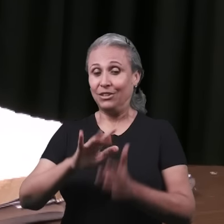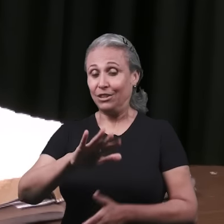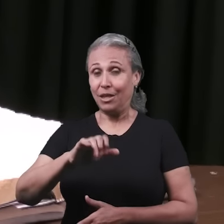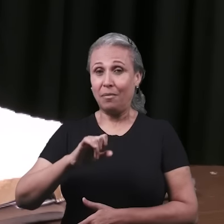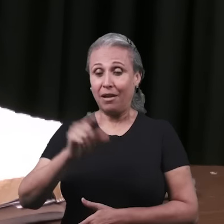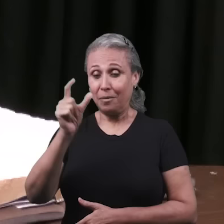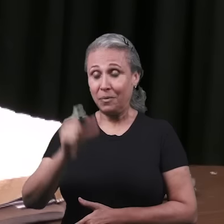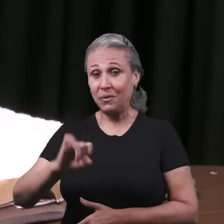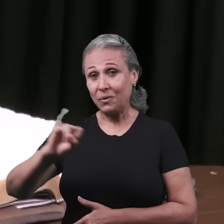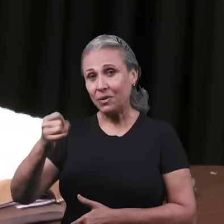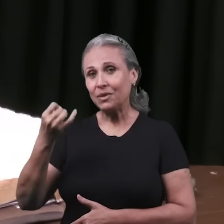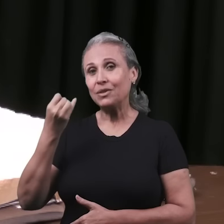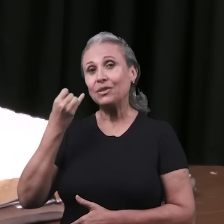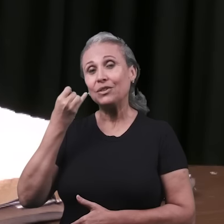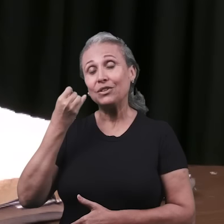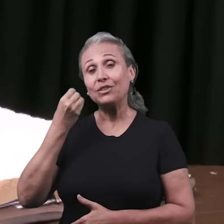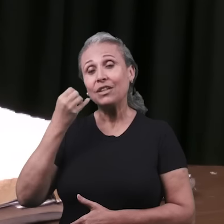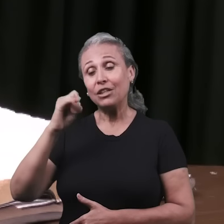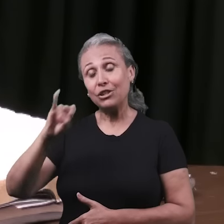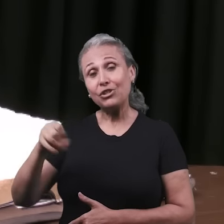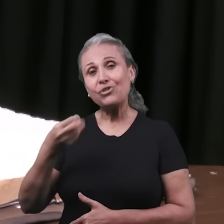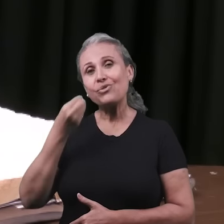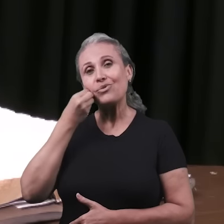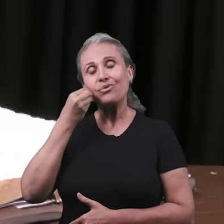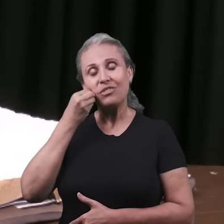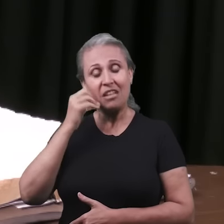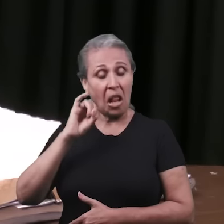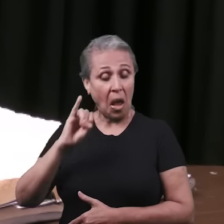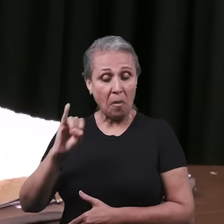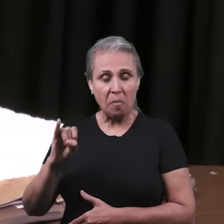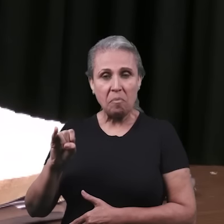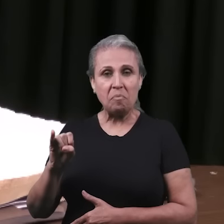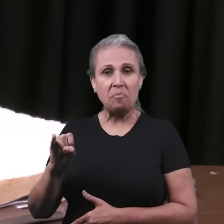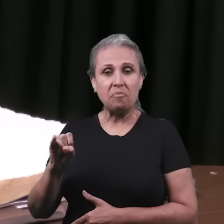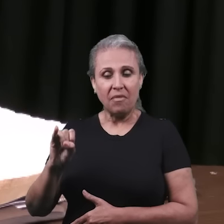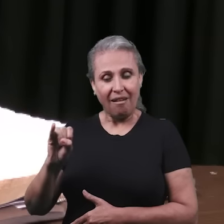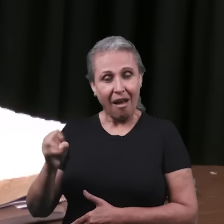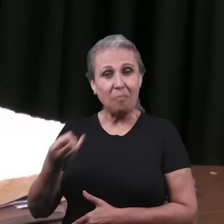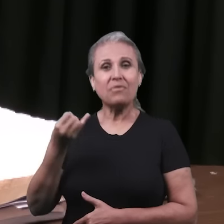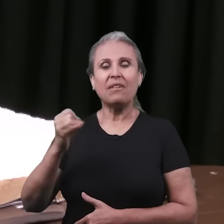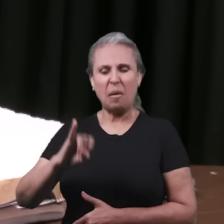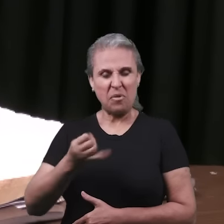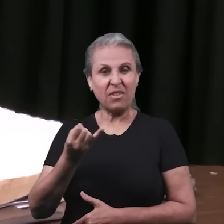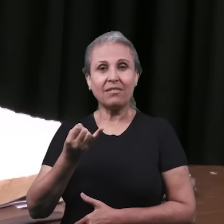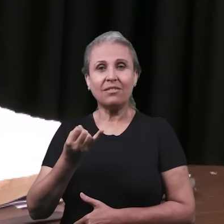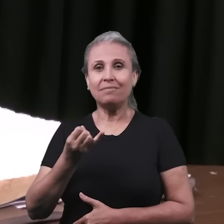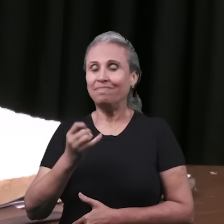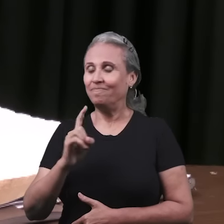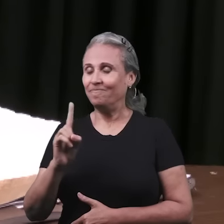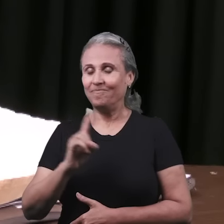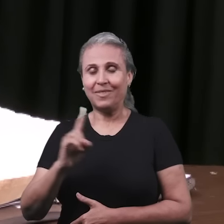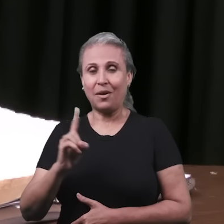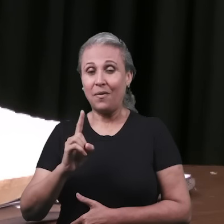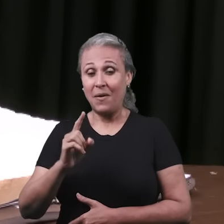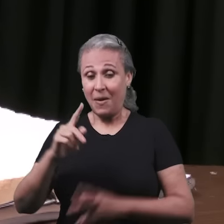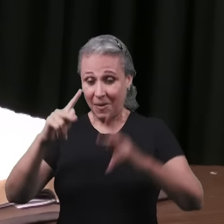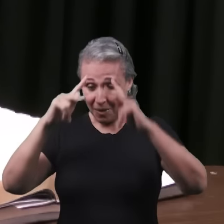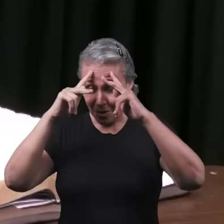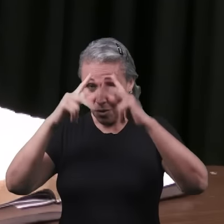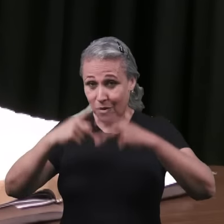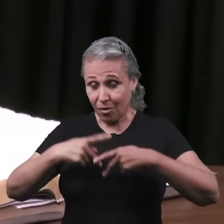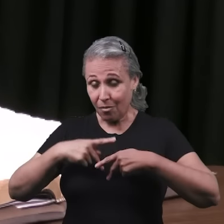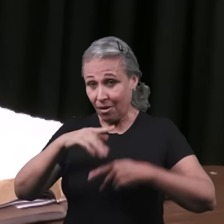Iscariotes, mas Judas Iscariotes ele não aproveitou. Então nós vemos que o homem, ele é chamado,